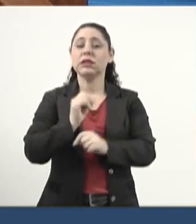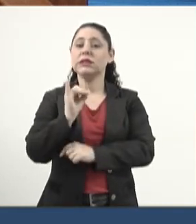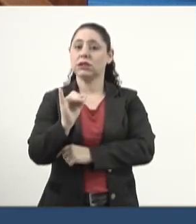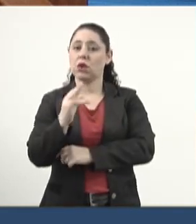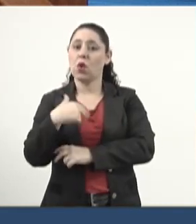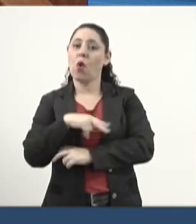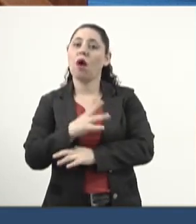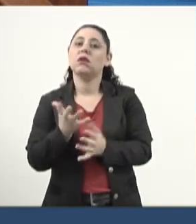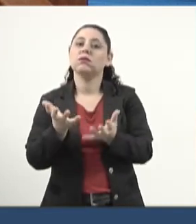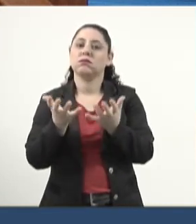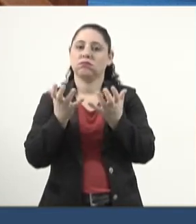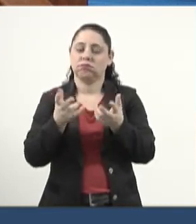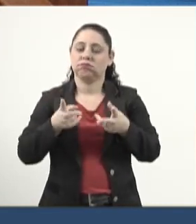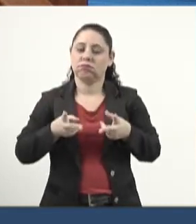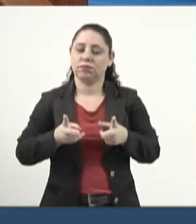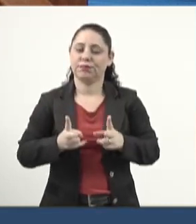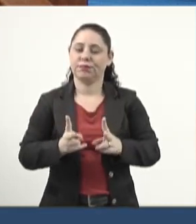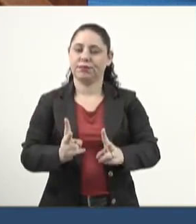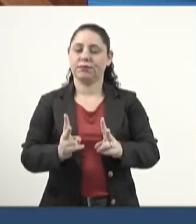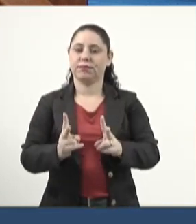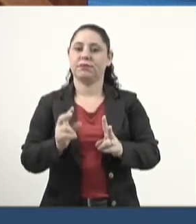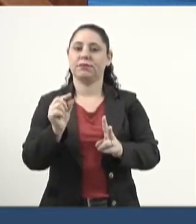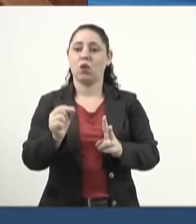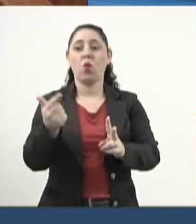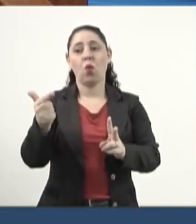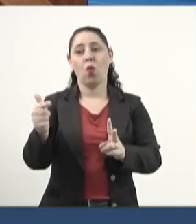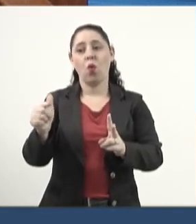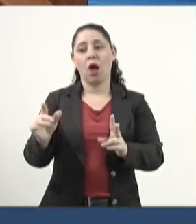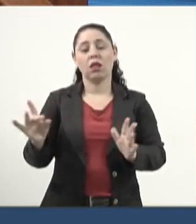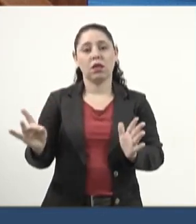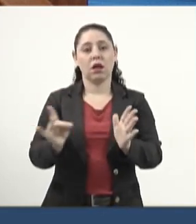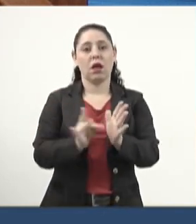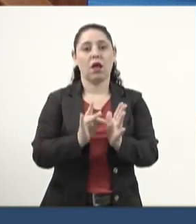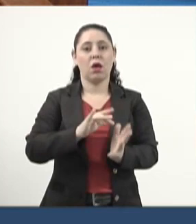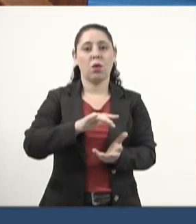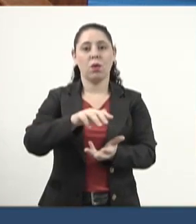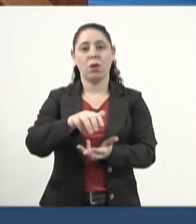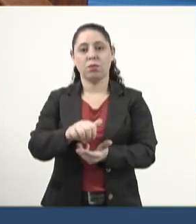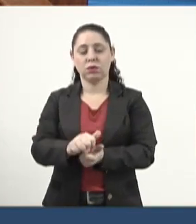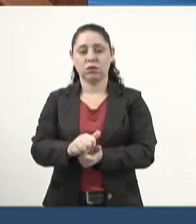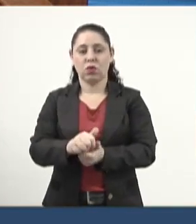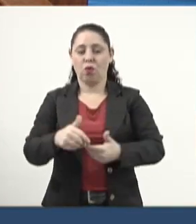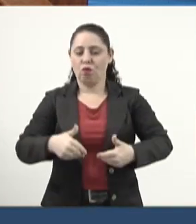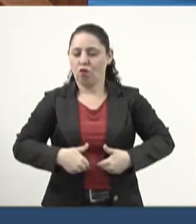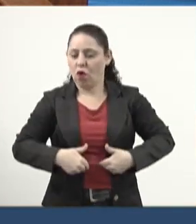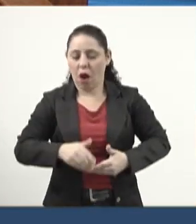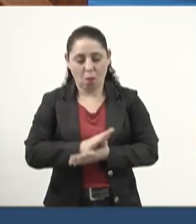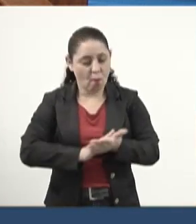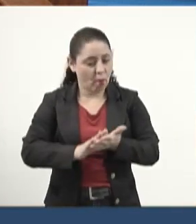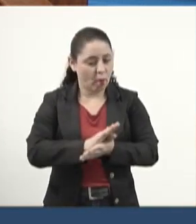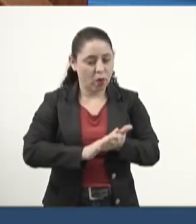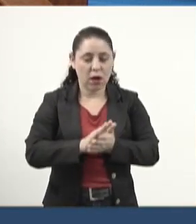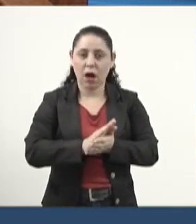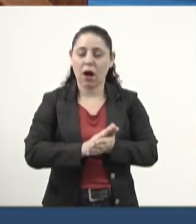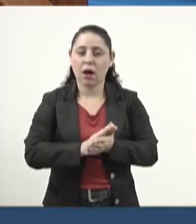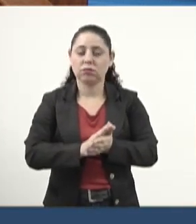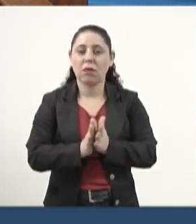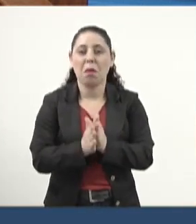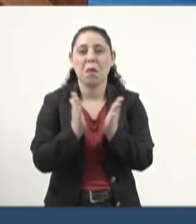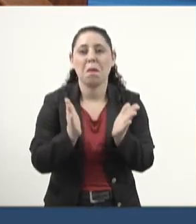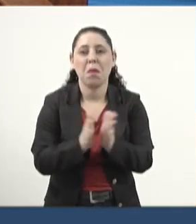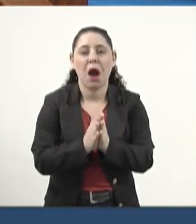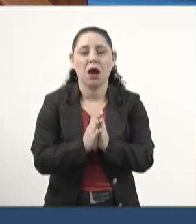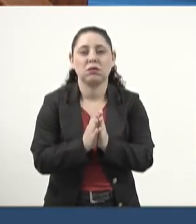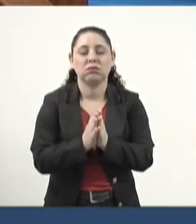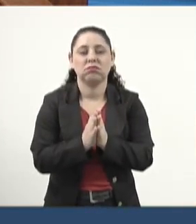gente quer caminhar para uma outra realidade no mundo, sem fome, sem miséria, sem exclusão social e